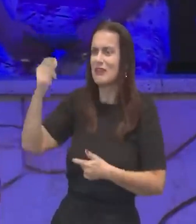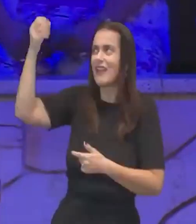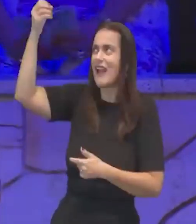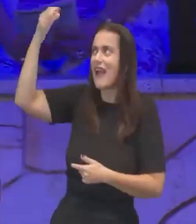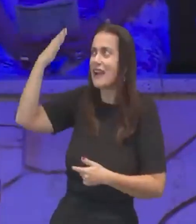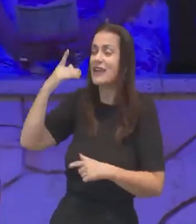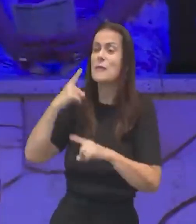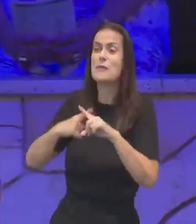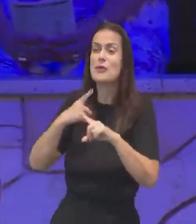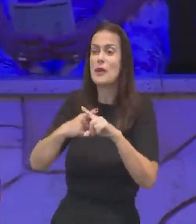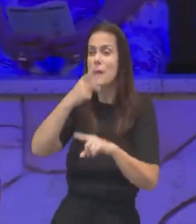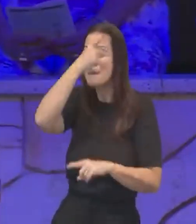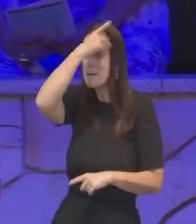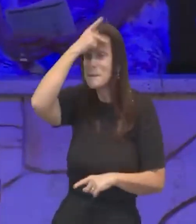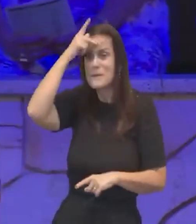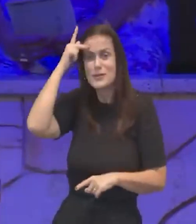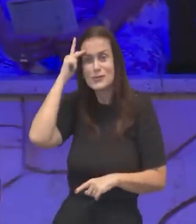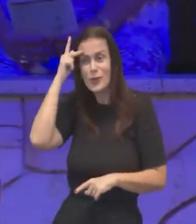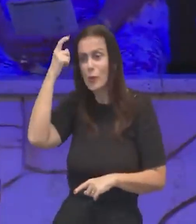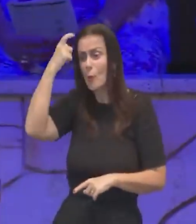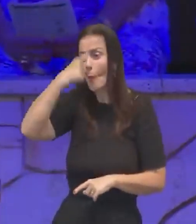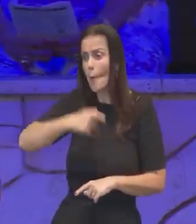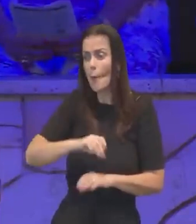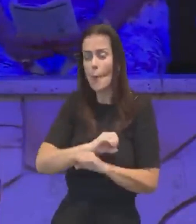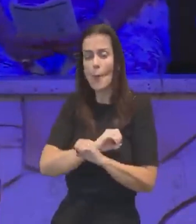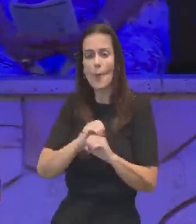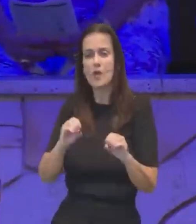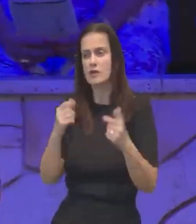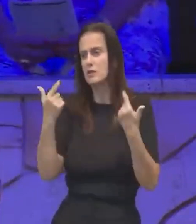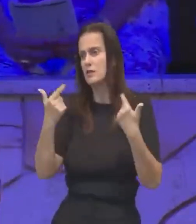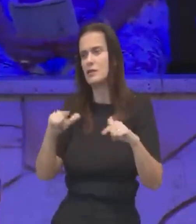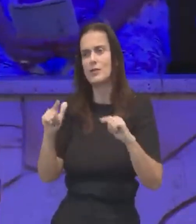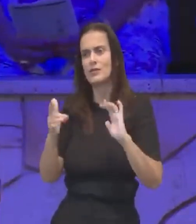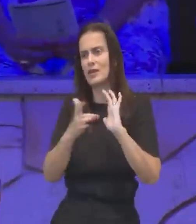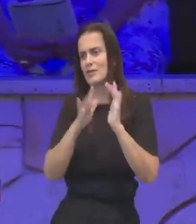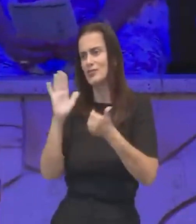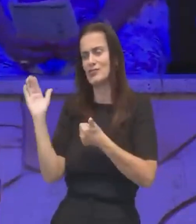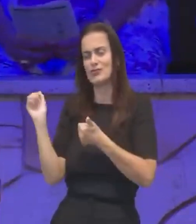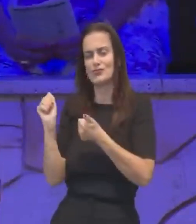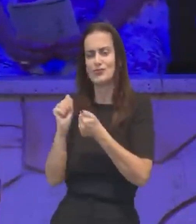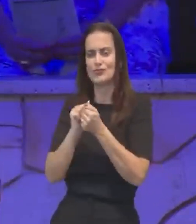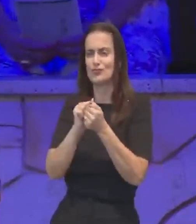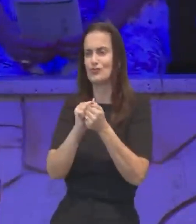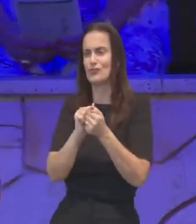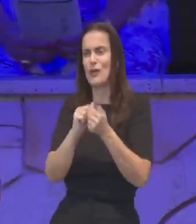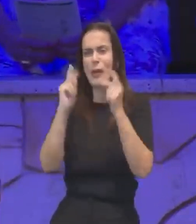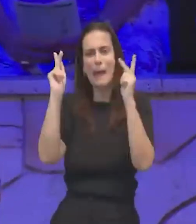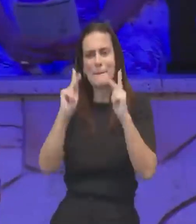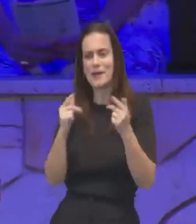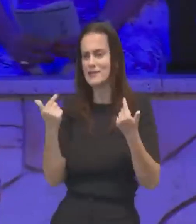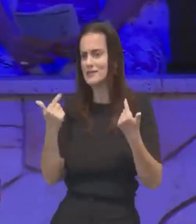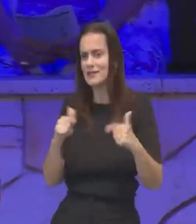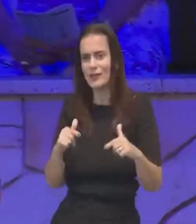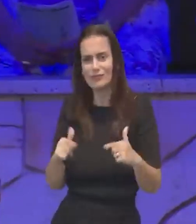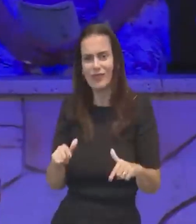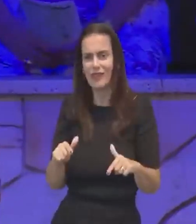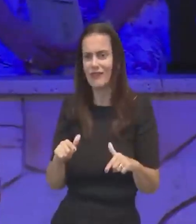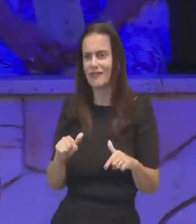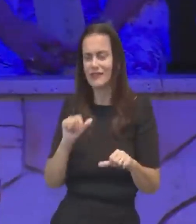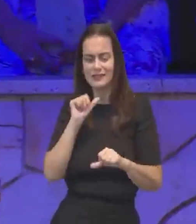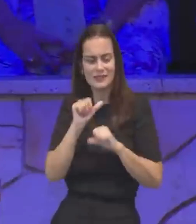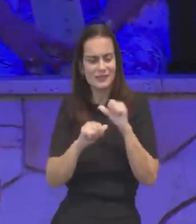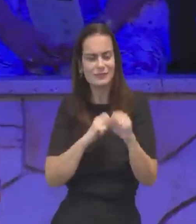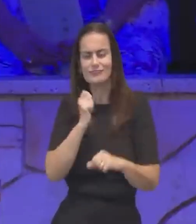porque essas pessoas, elas mesmas não têm a presença de Cristo, nem a paz de Cristo, e nem foram transformadas por